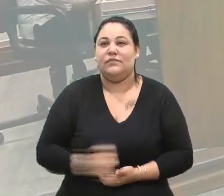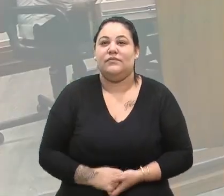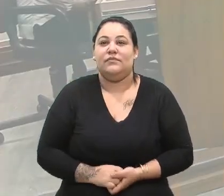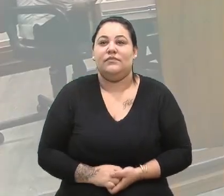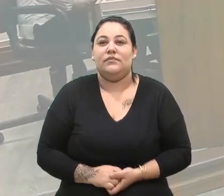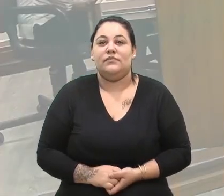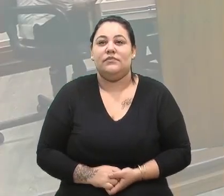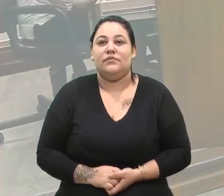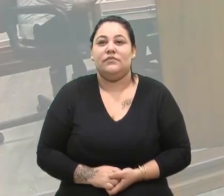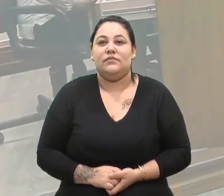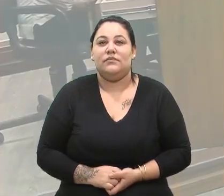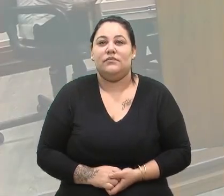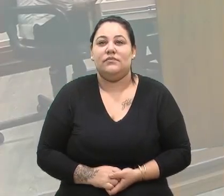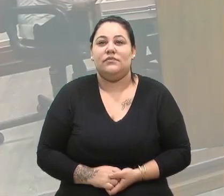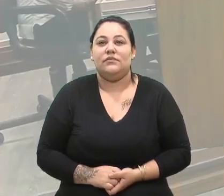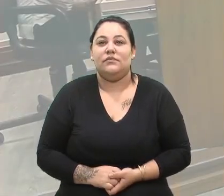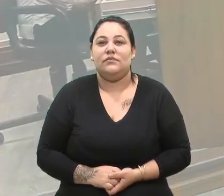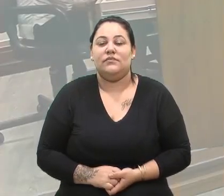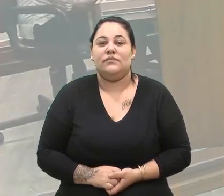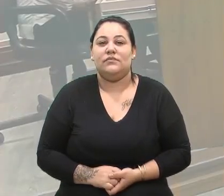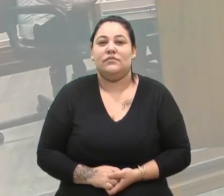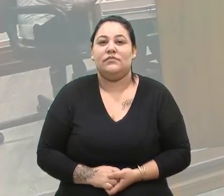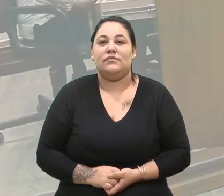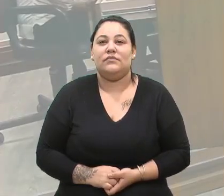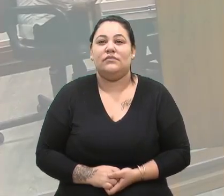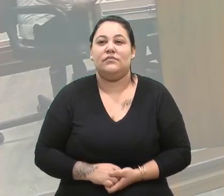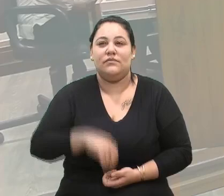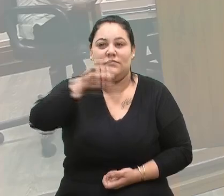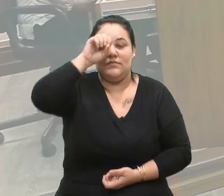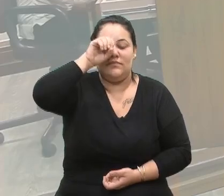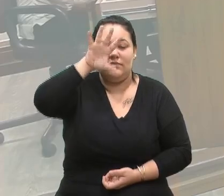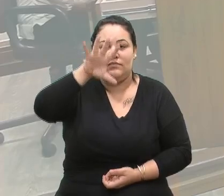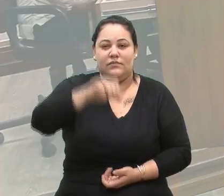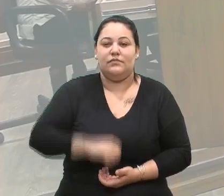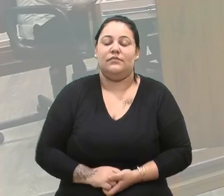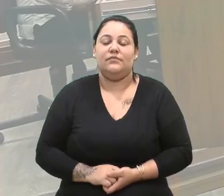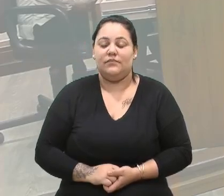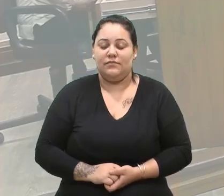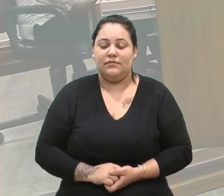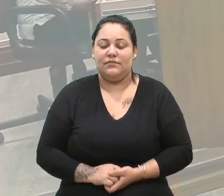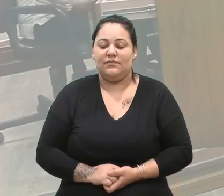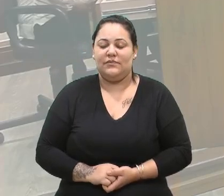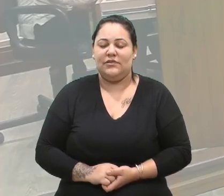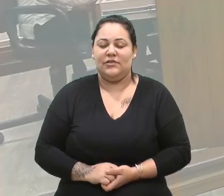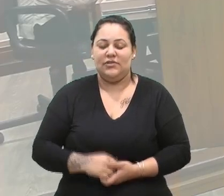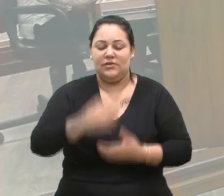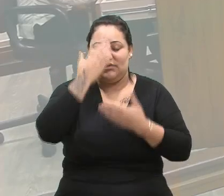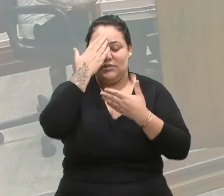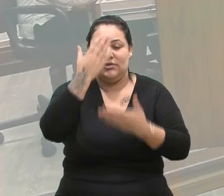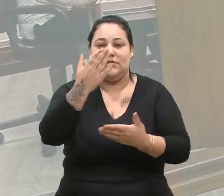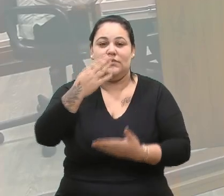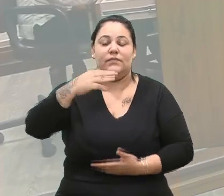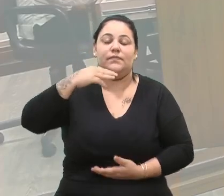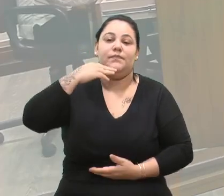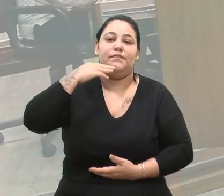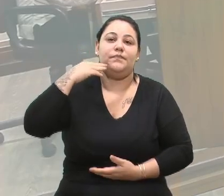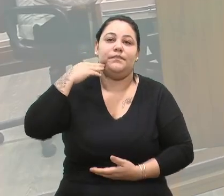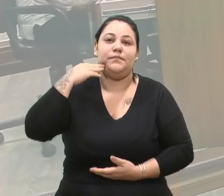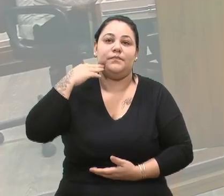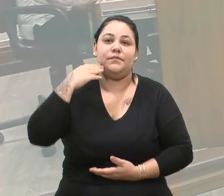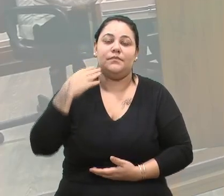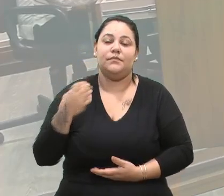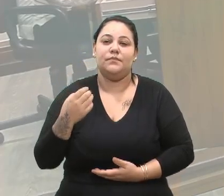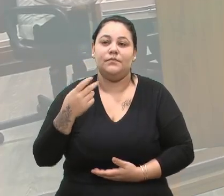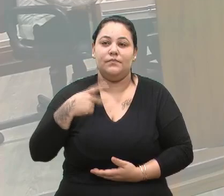presidente. Com a palavra, vereador Fiuza. Obrigado, presidente Marisol, nobres pares, vereadores e